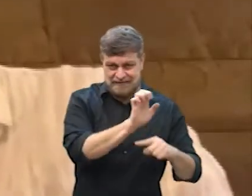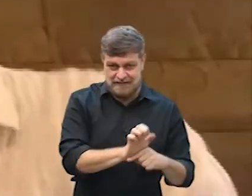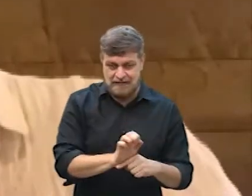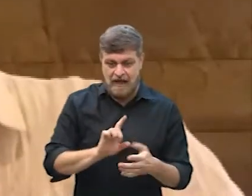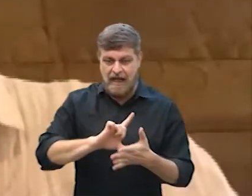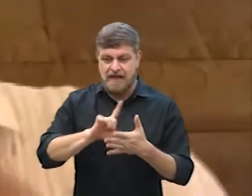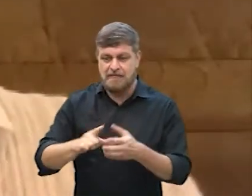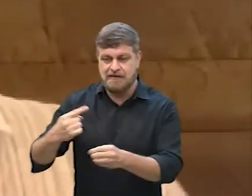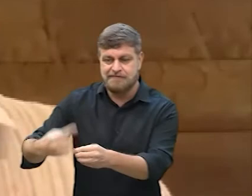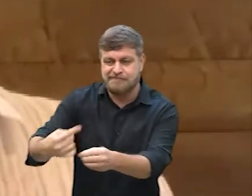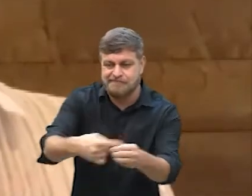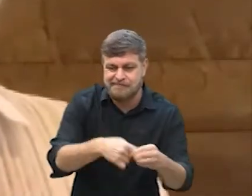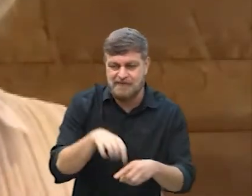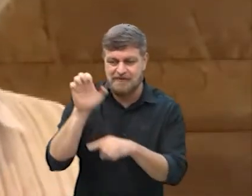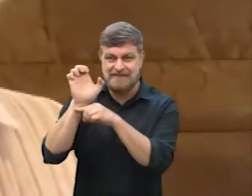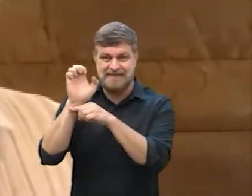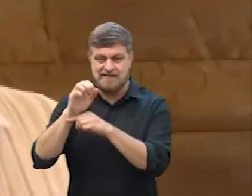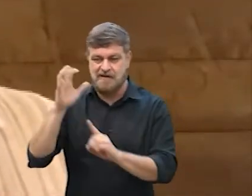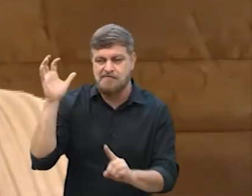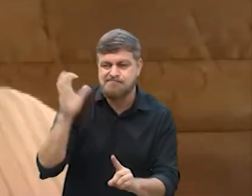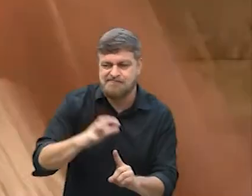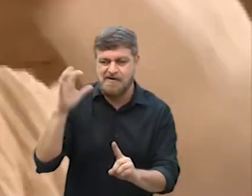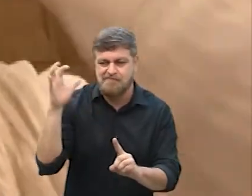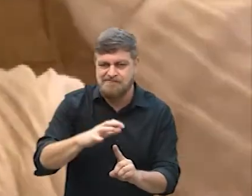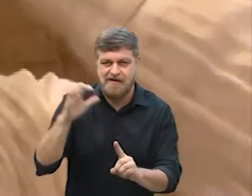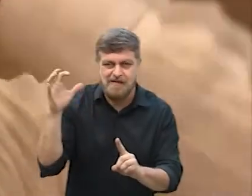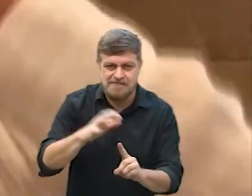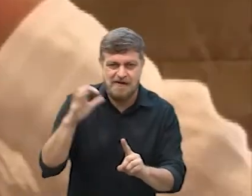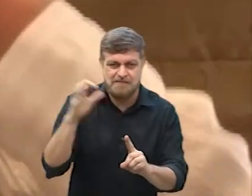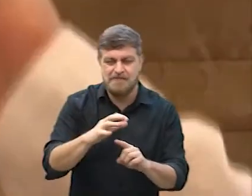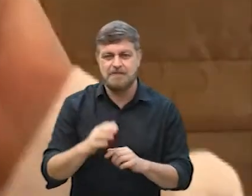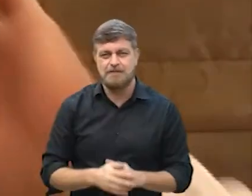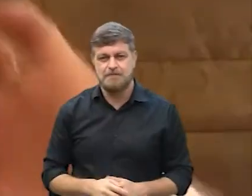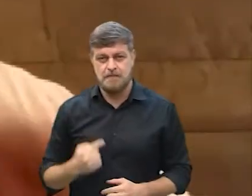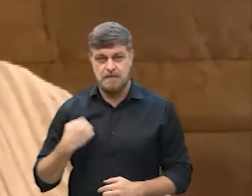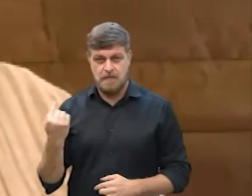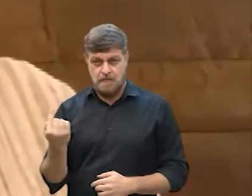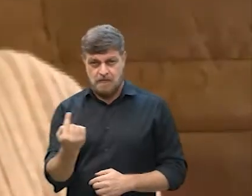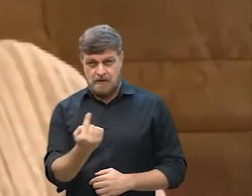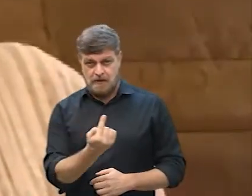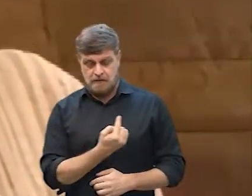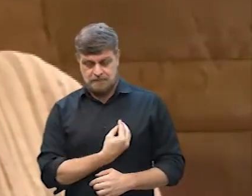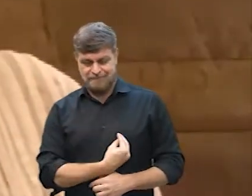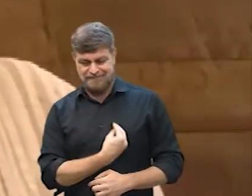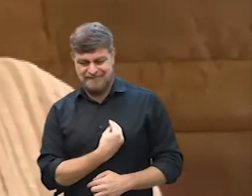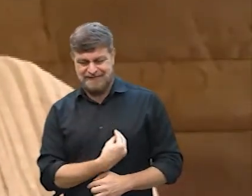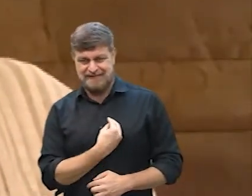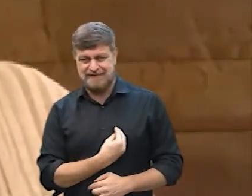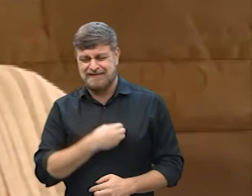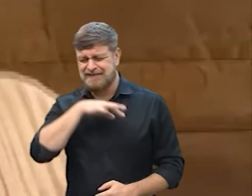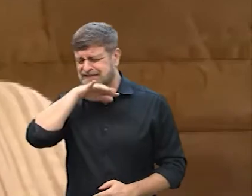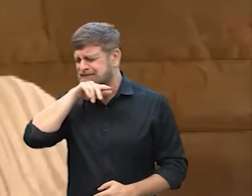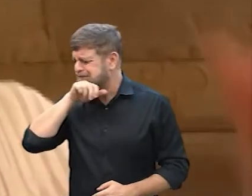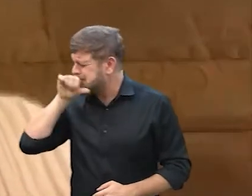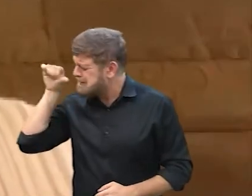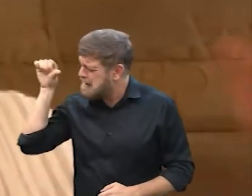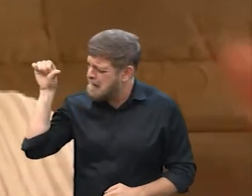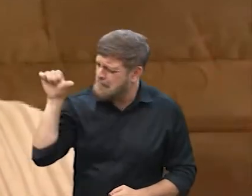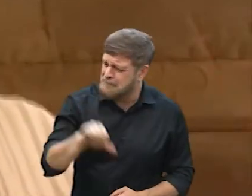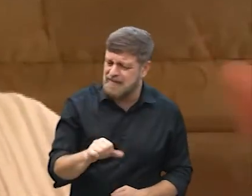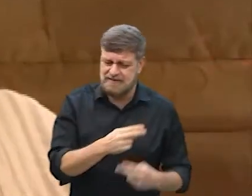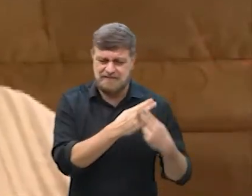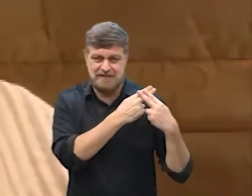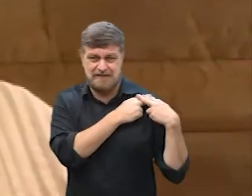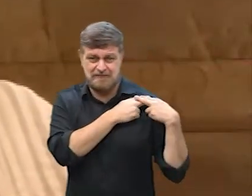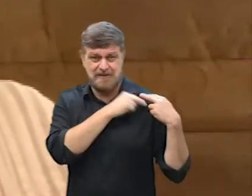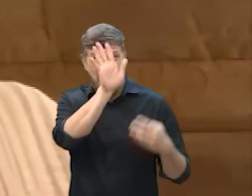estados influenciam ações nos municípios. Então, nós estamos com péssima condução